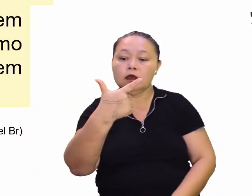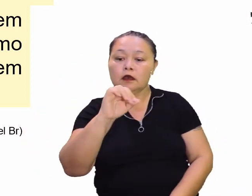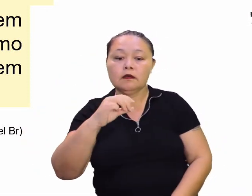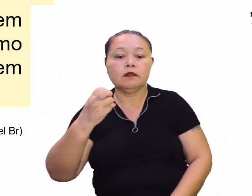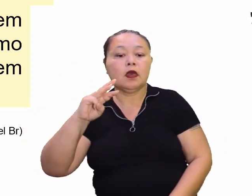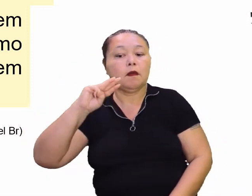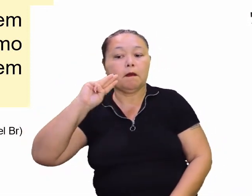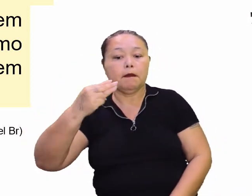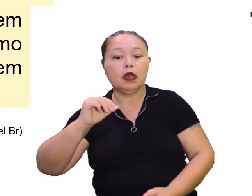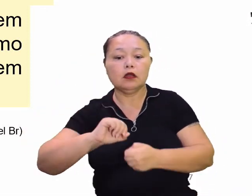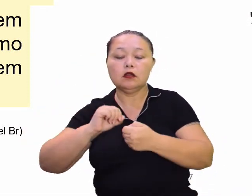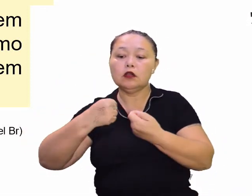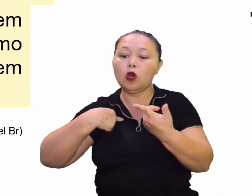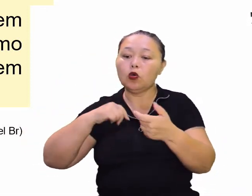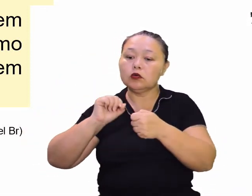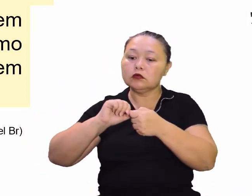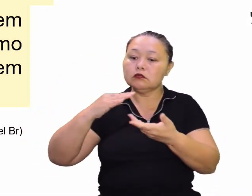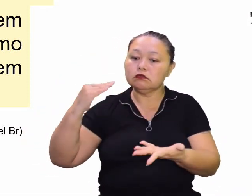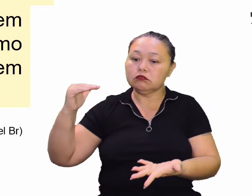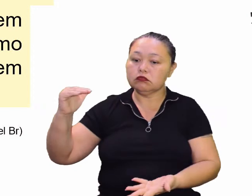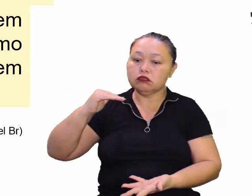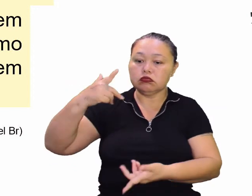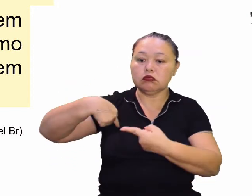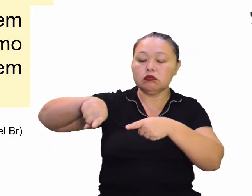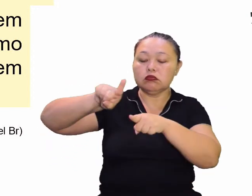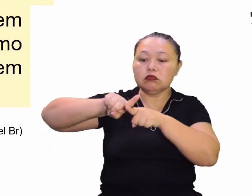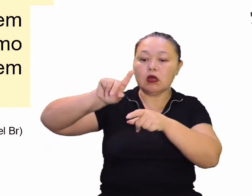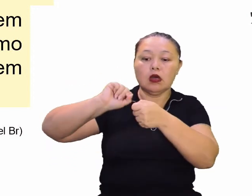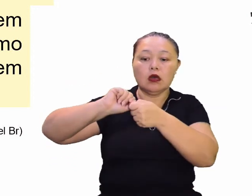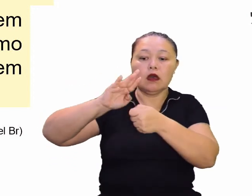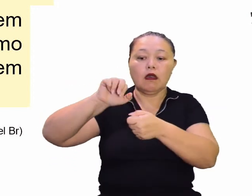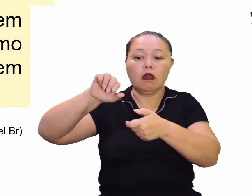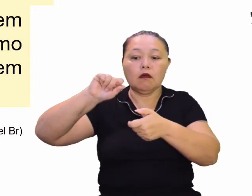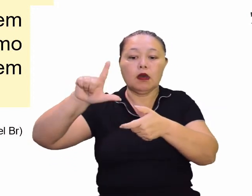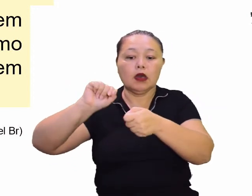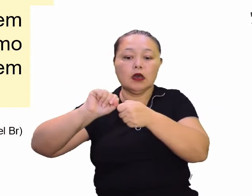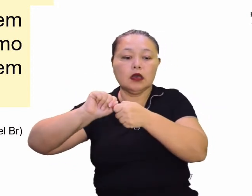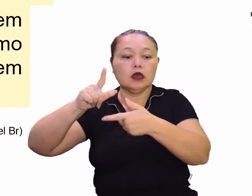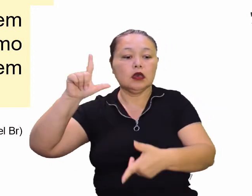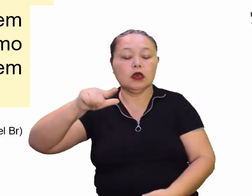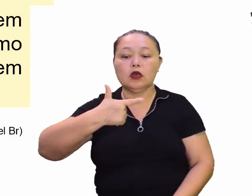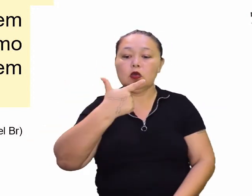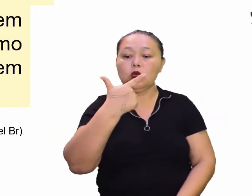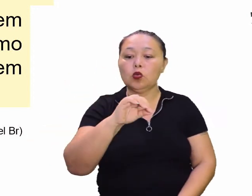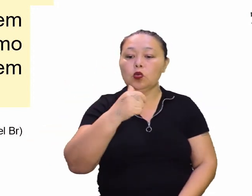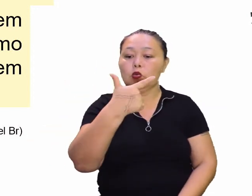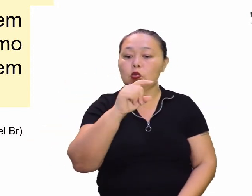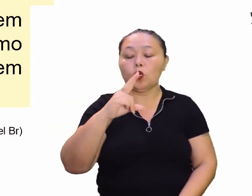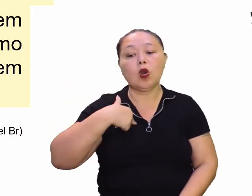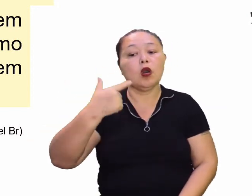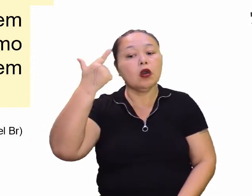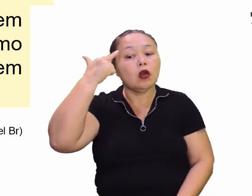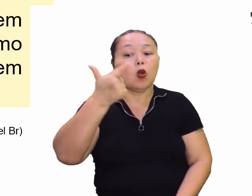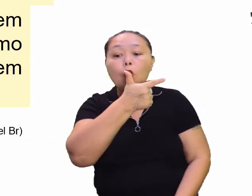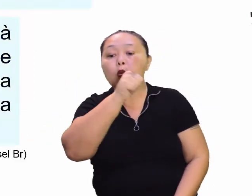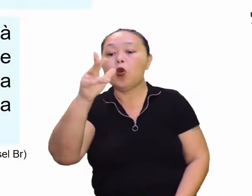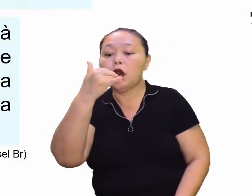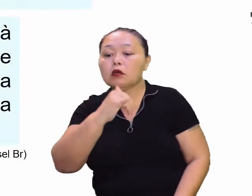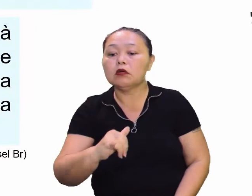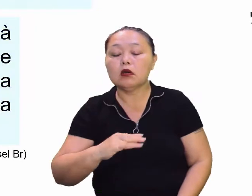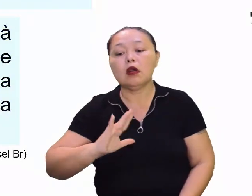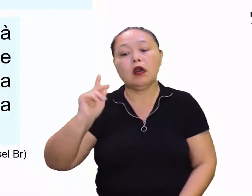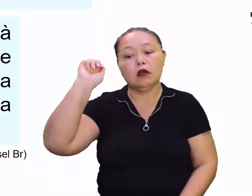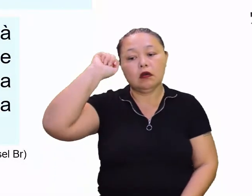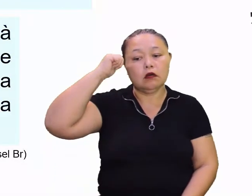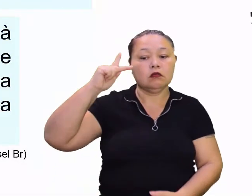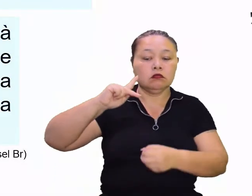barris dia em 2025. Então, por isso que o mundo já pensa em outras formas de energia, porque